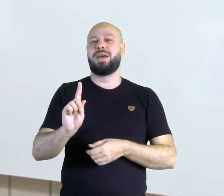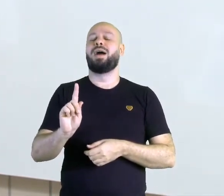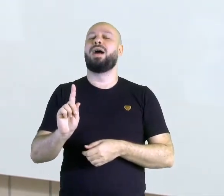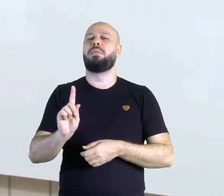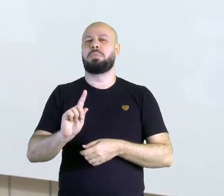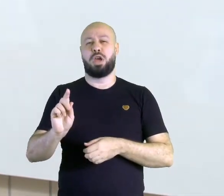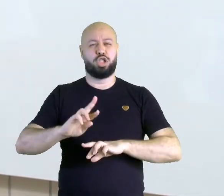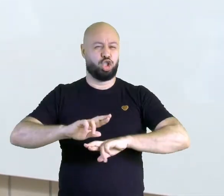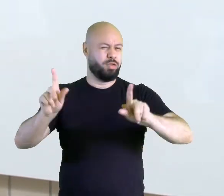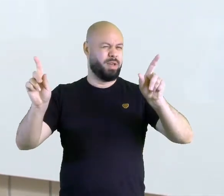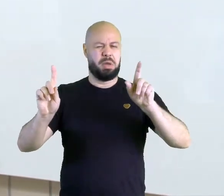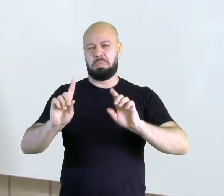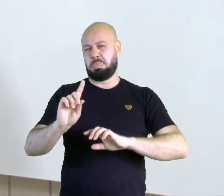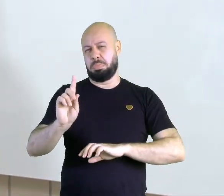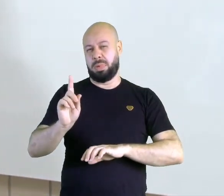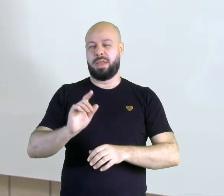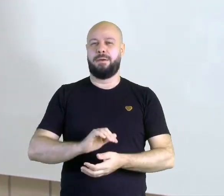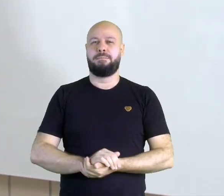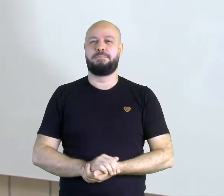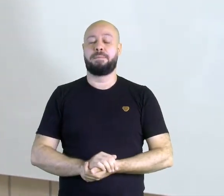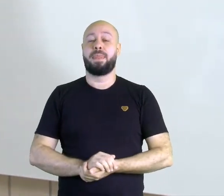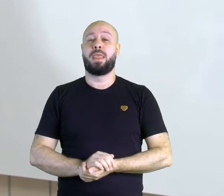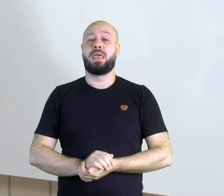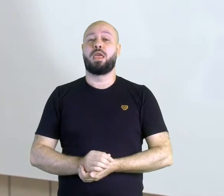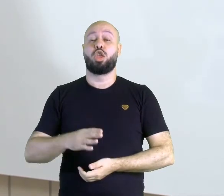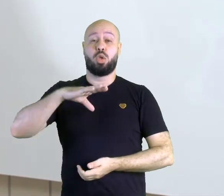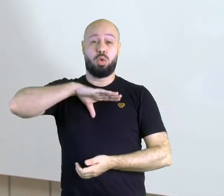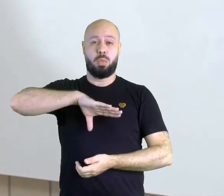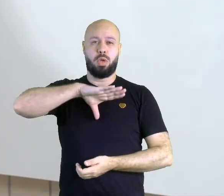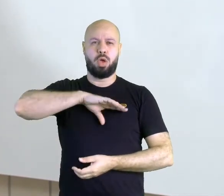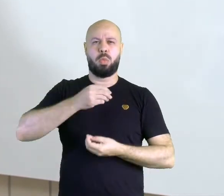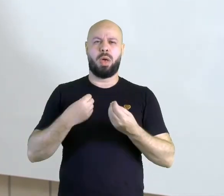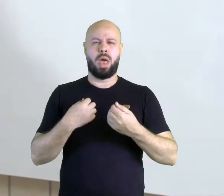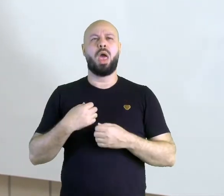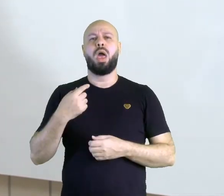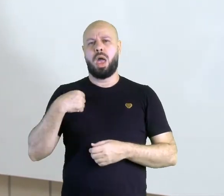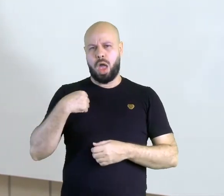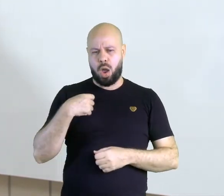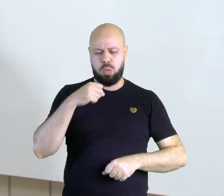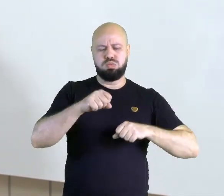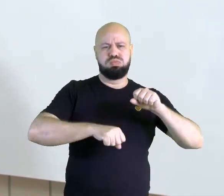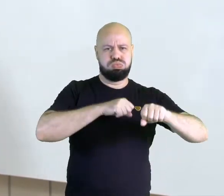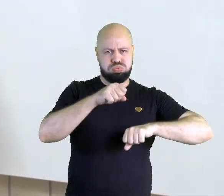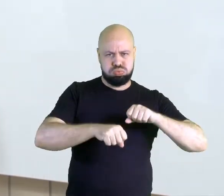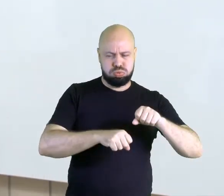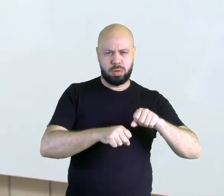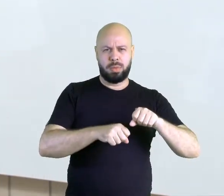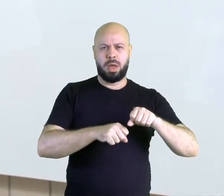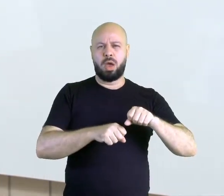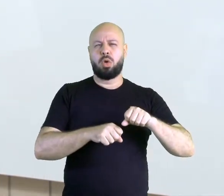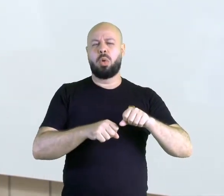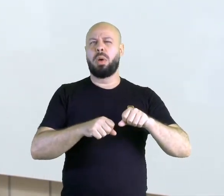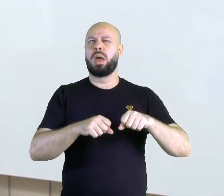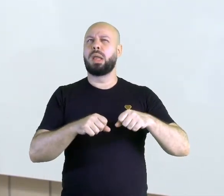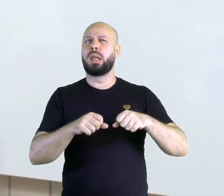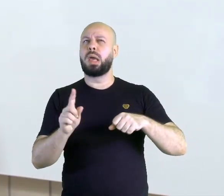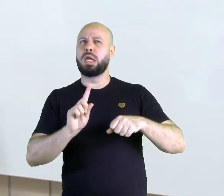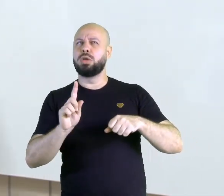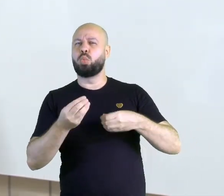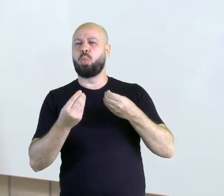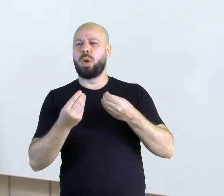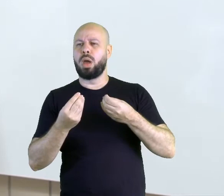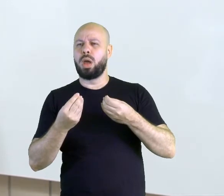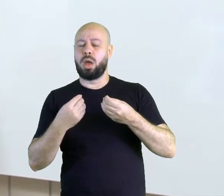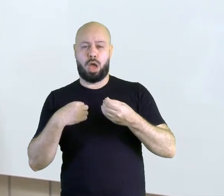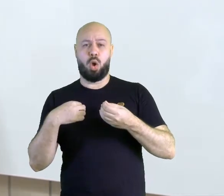Negativa, quando na língua portuguesa, se eu falo para vocês, eu ando de bicicleta, na forma negativa, o que eu preciso? Eu preciso